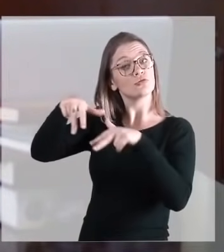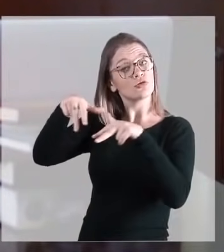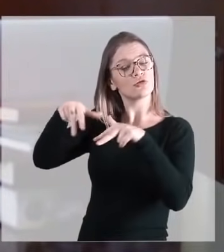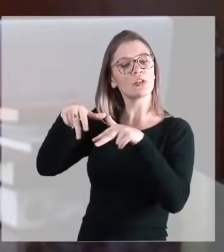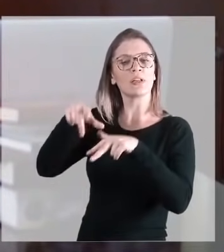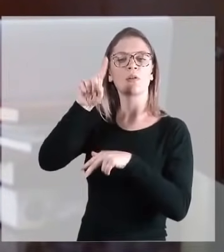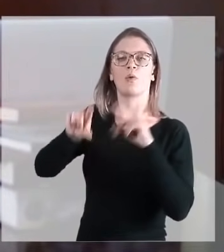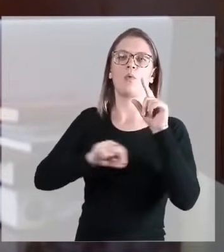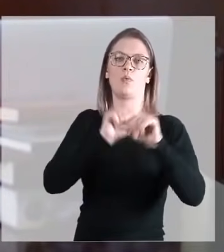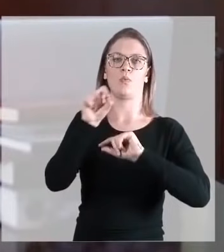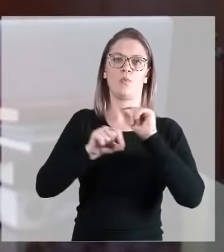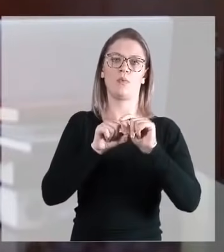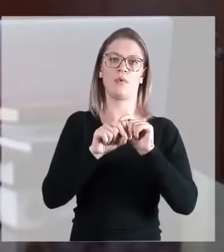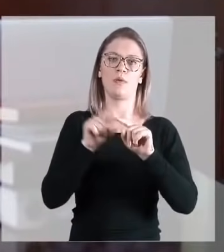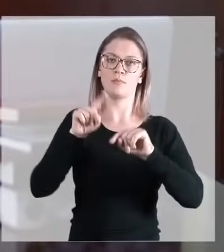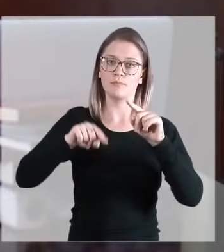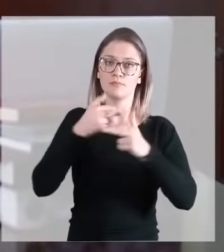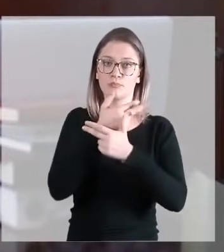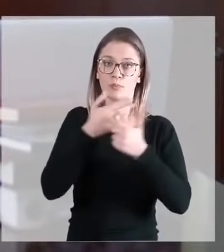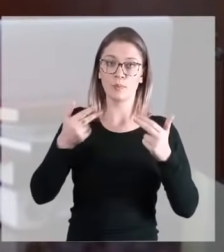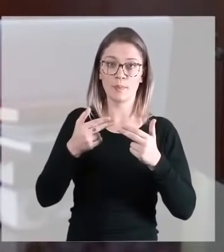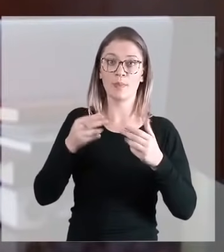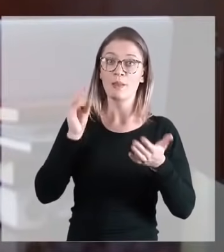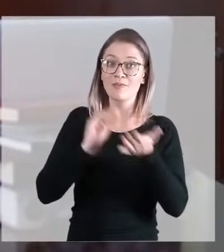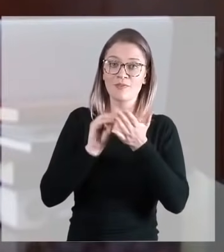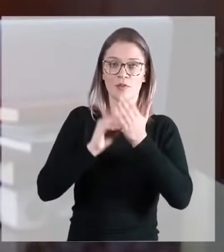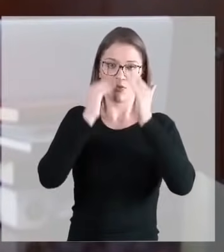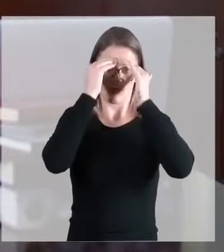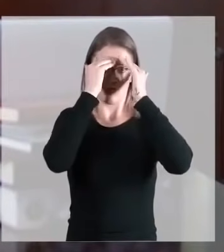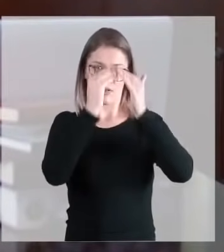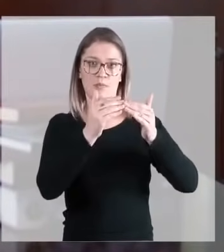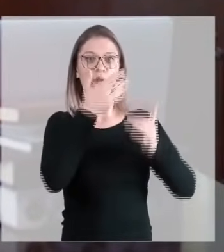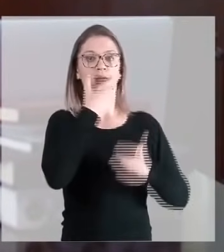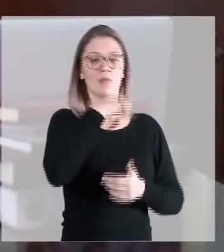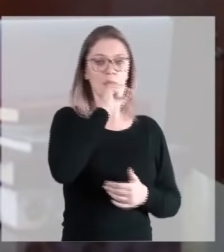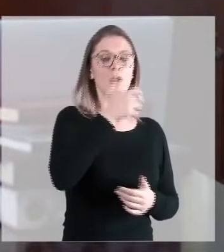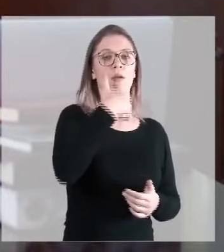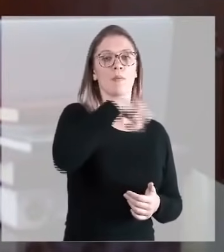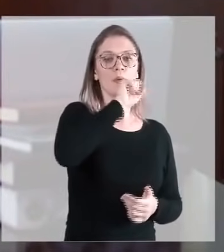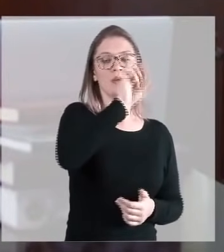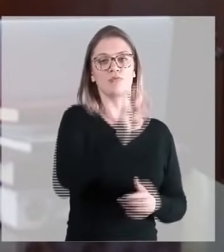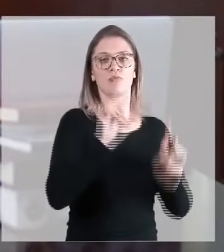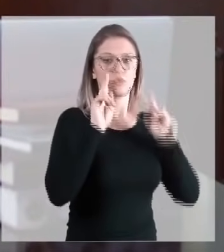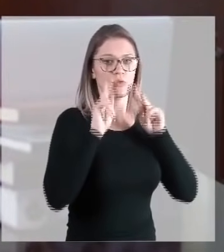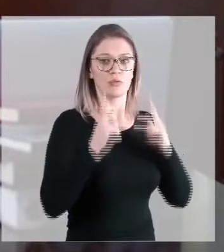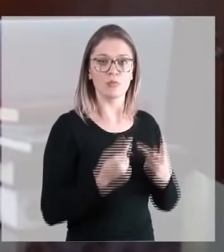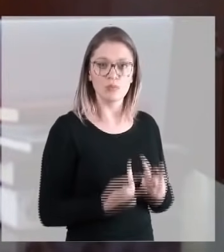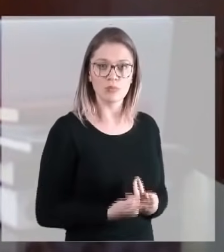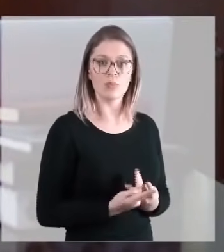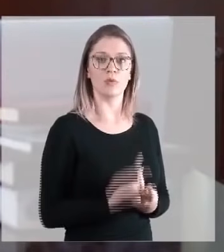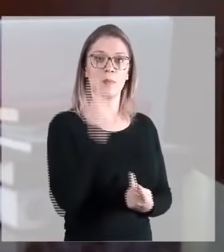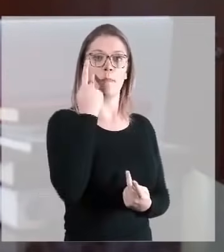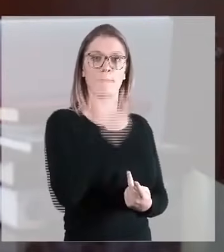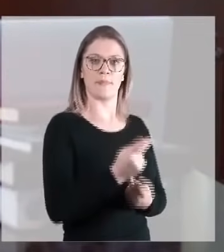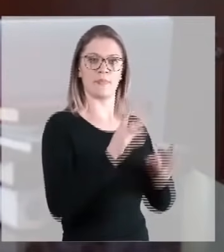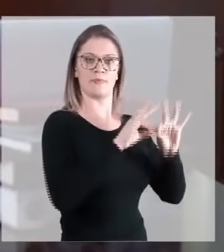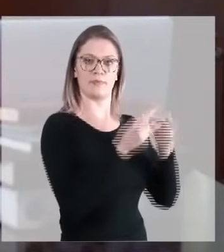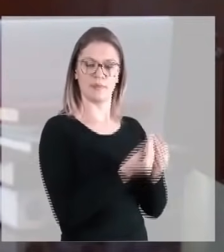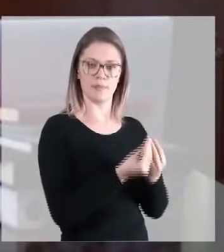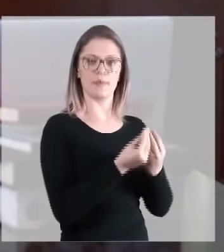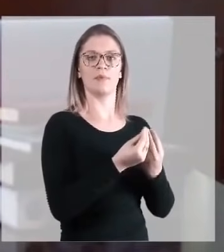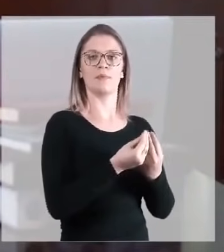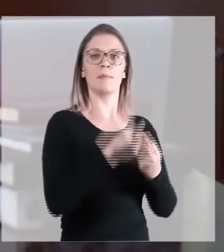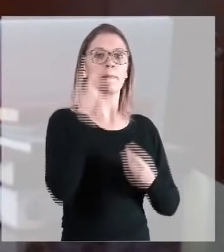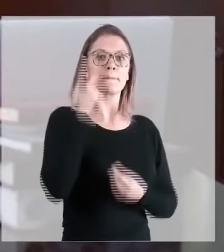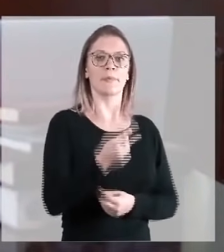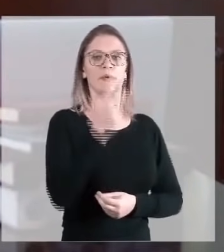para desrespeitar os pais e os direitos humanos reconhecidos para a família e para as crianças. Inclusive, existe uma foto